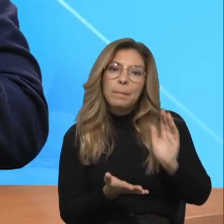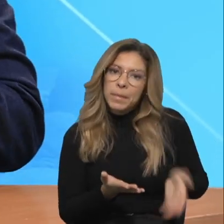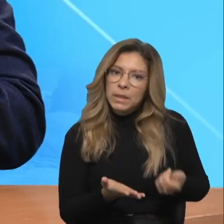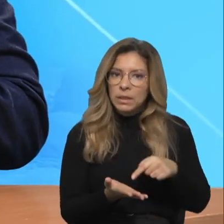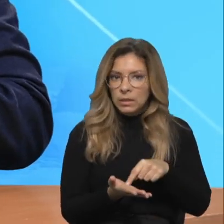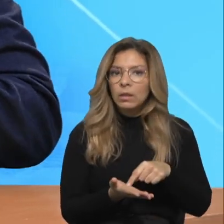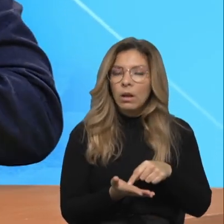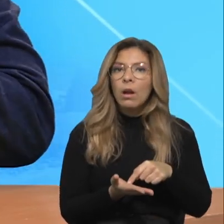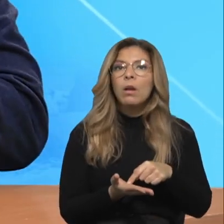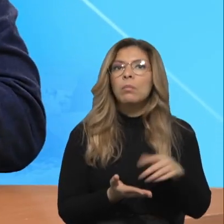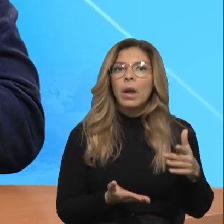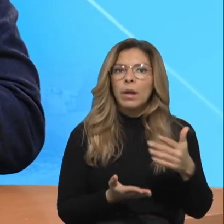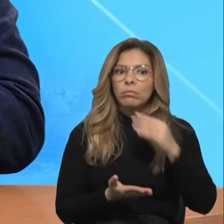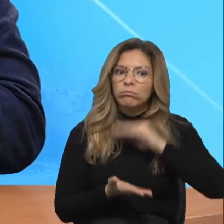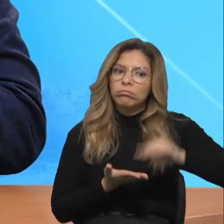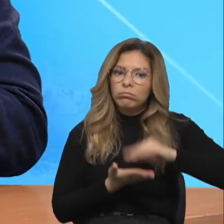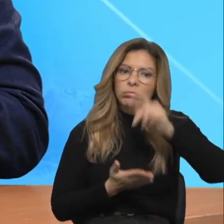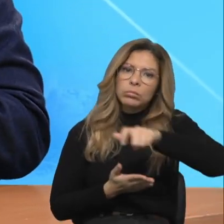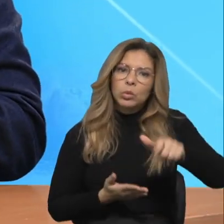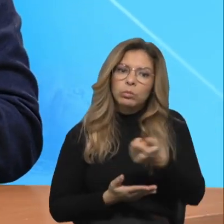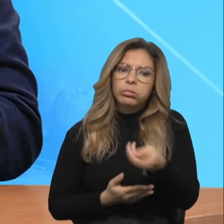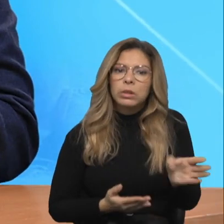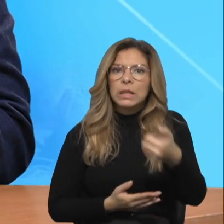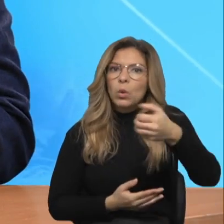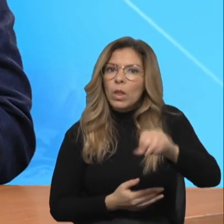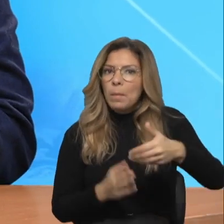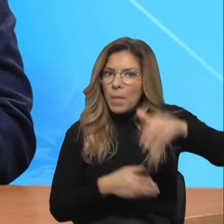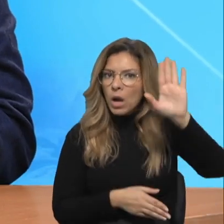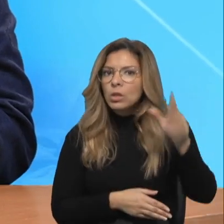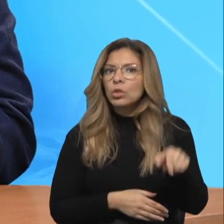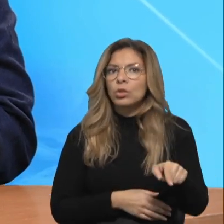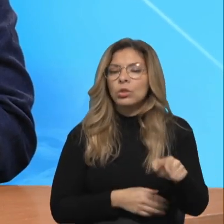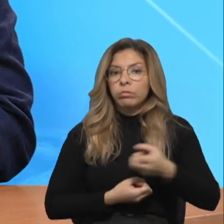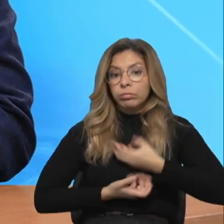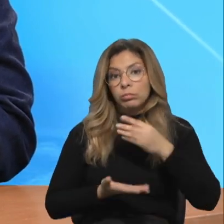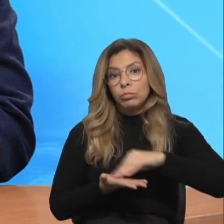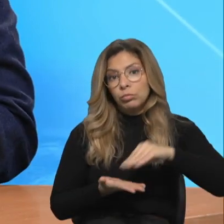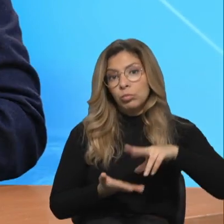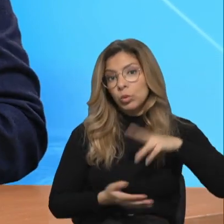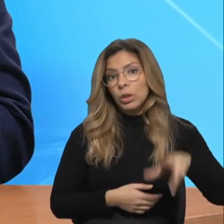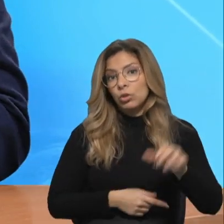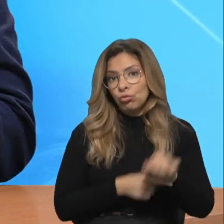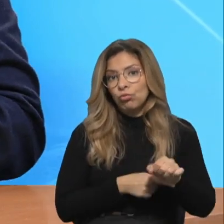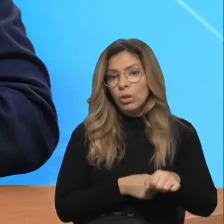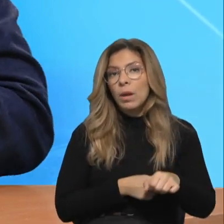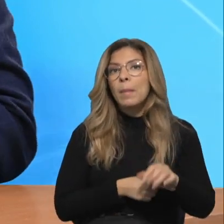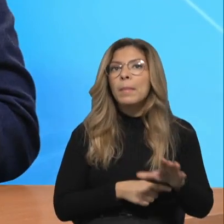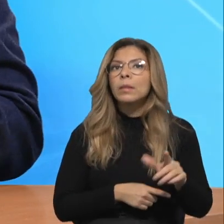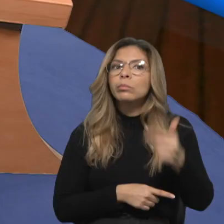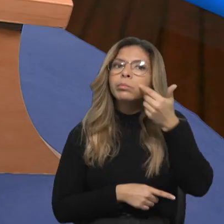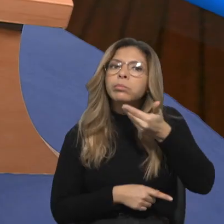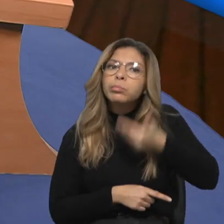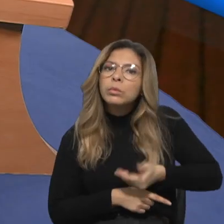autores, mais de 50 autores do mundo de expressão portuguesa, que trazem as suas experiências sobre